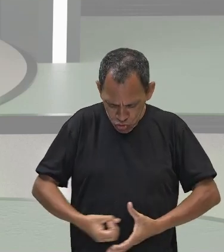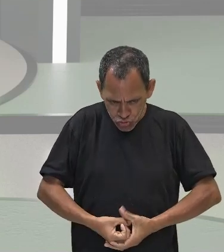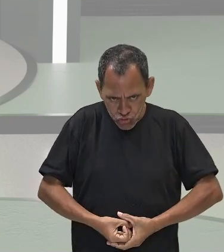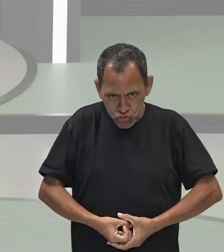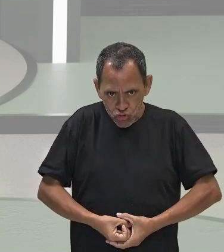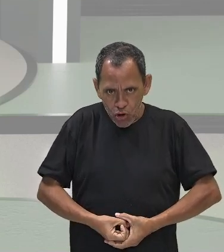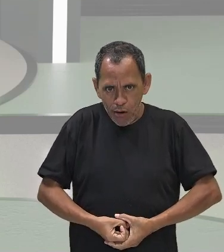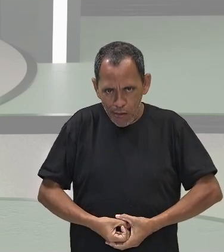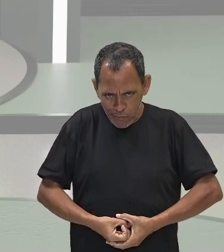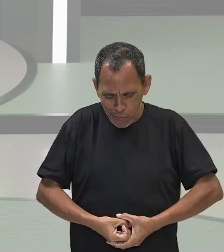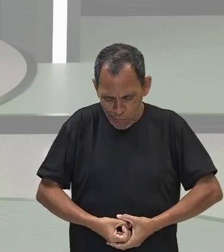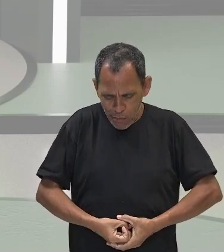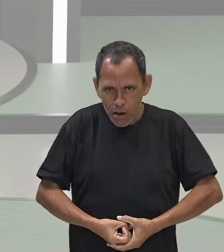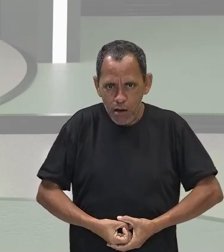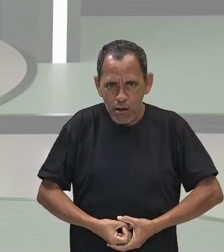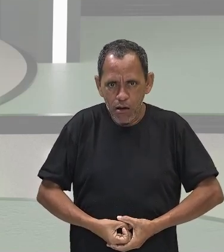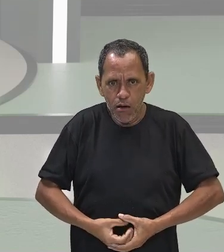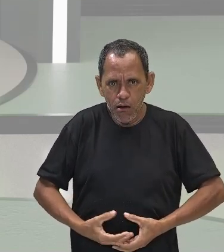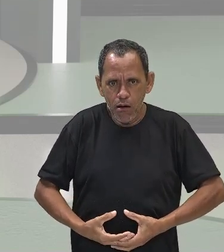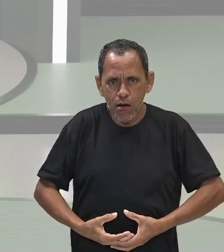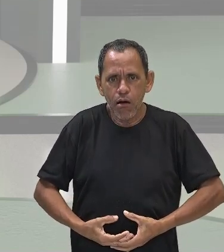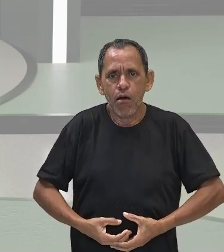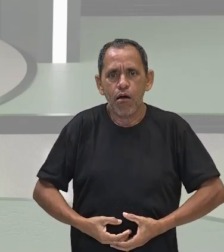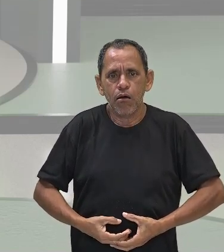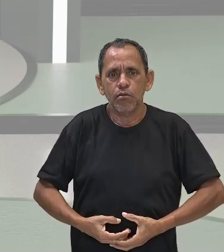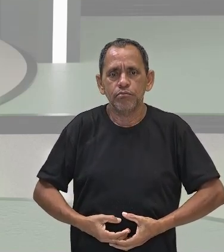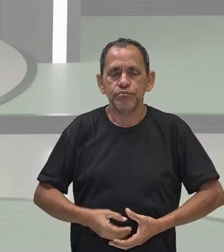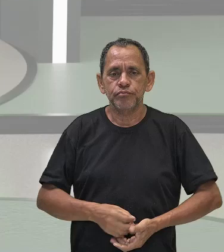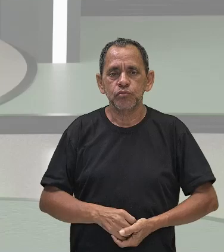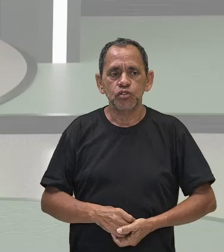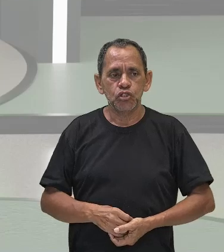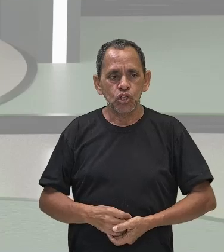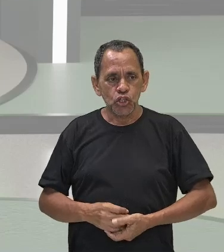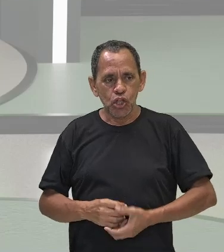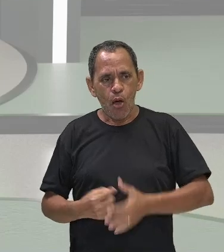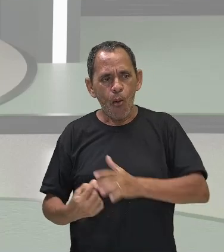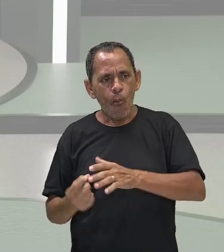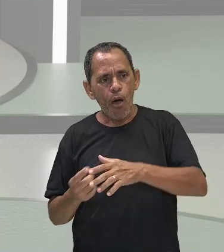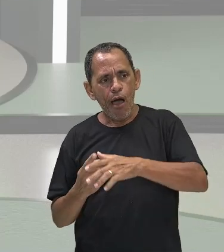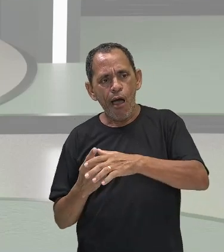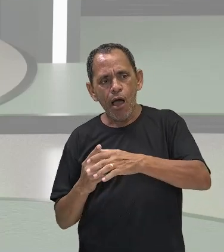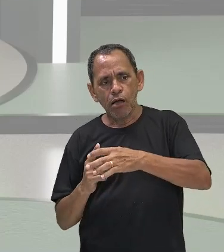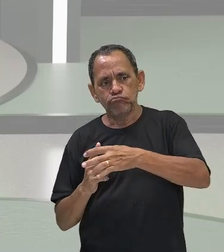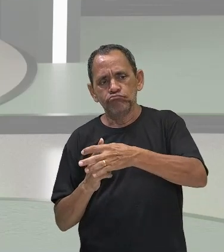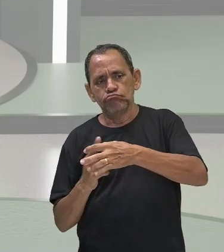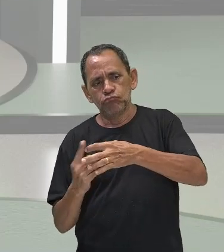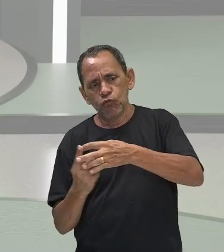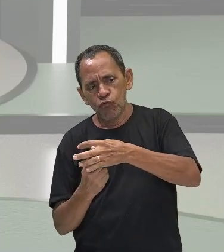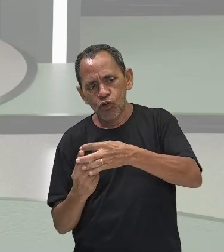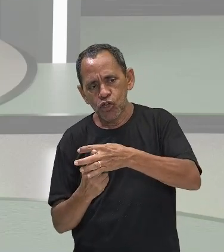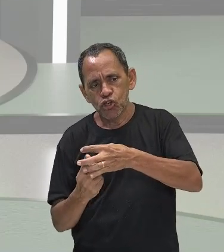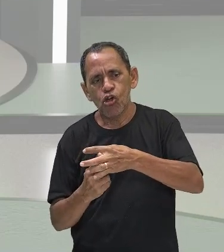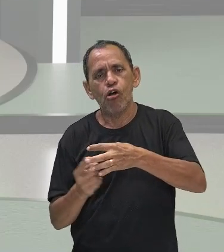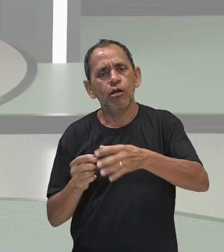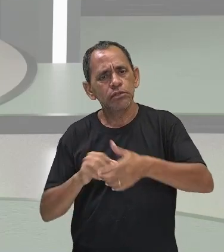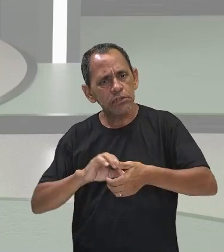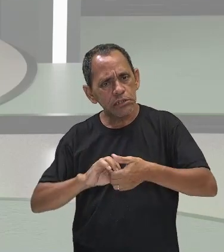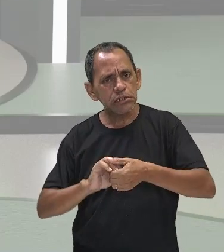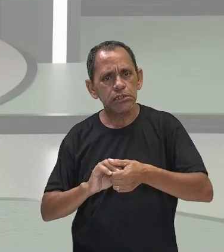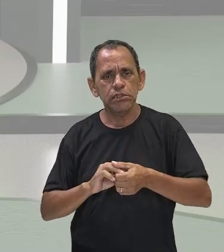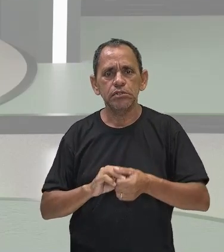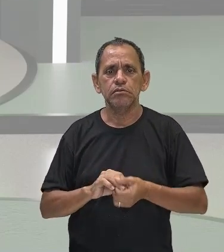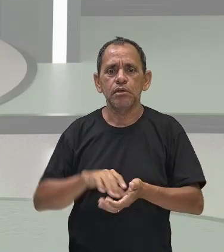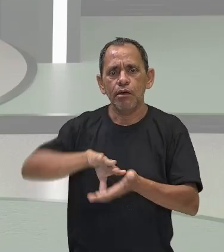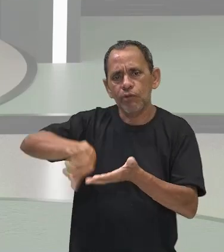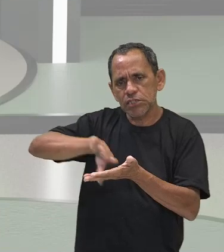do tórax, e aí tem a uretra, onde vai ser eliminada a urina, tá bom? Nesse esquema